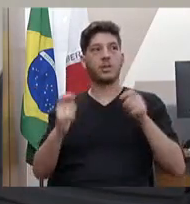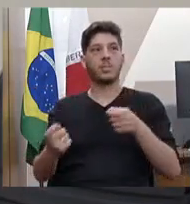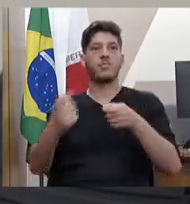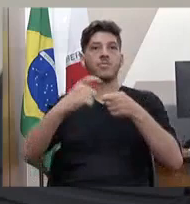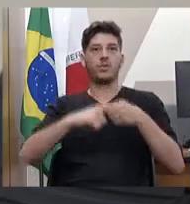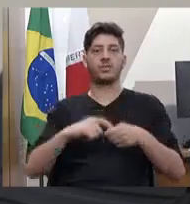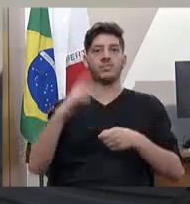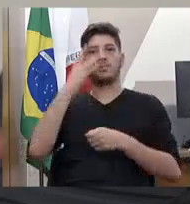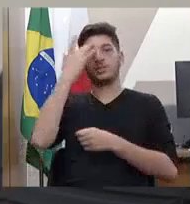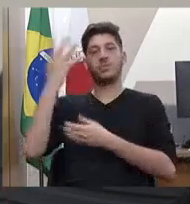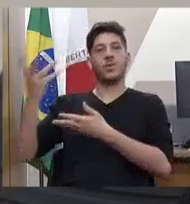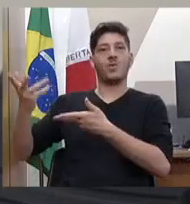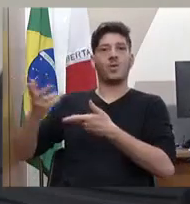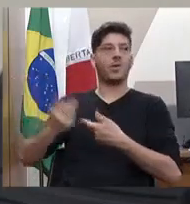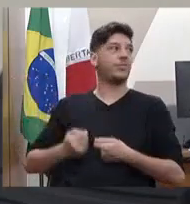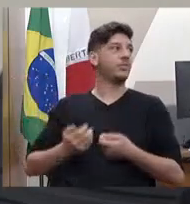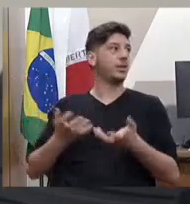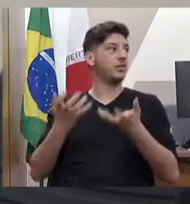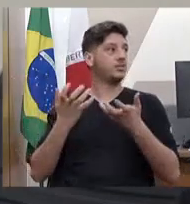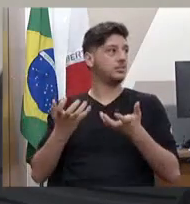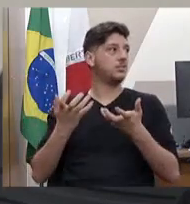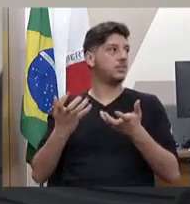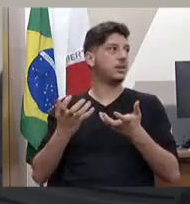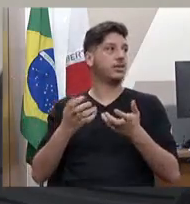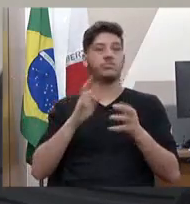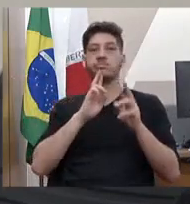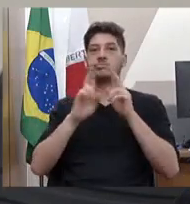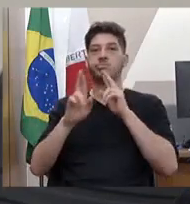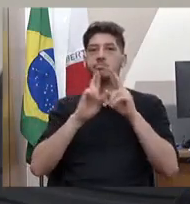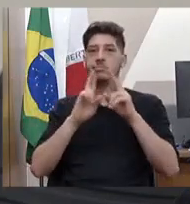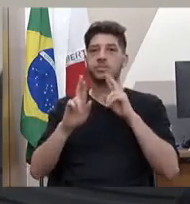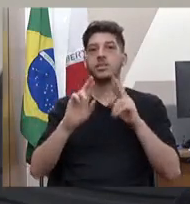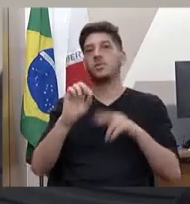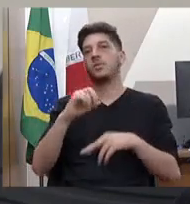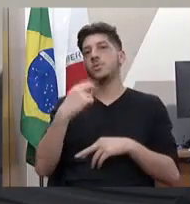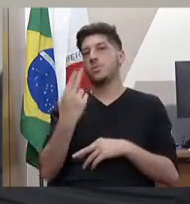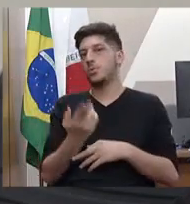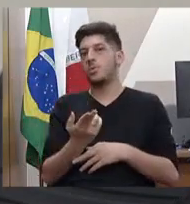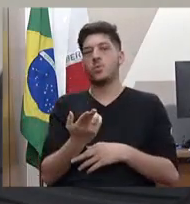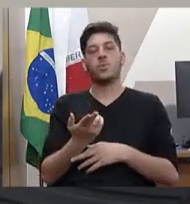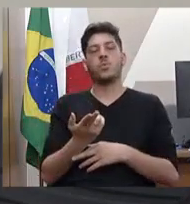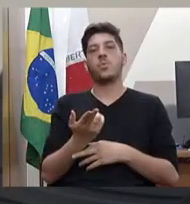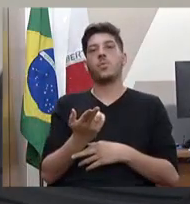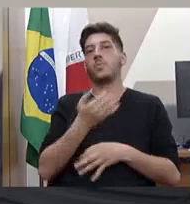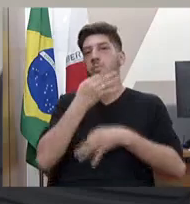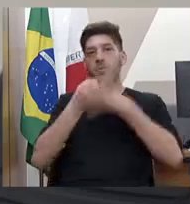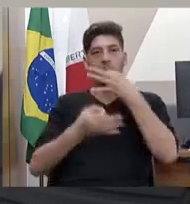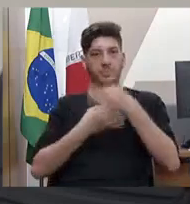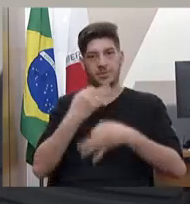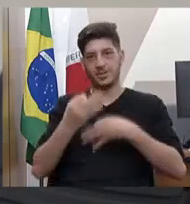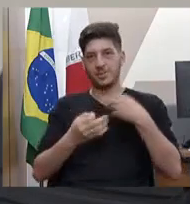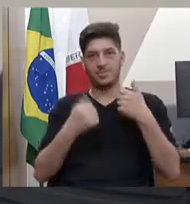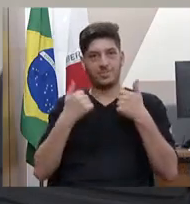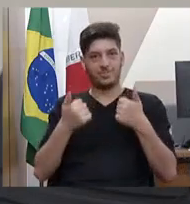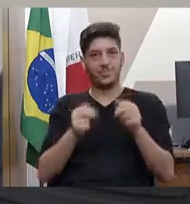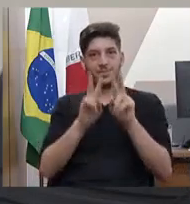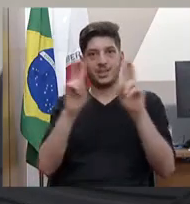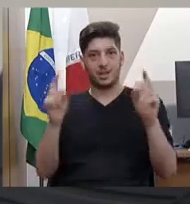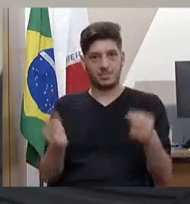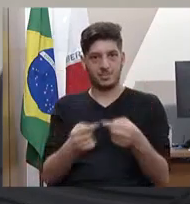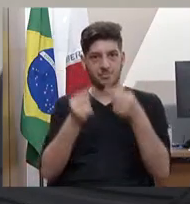os convidados aqui que queiram responder ou também a sua opinião né sobre o assunto